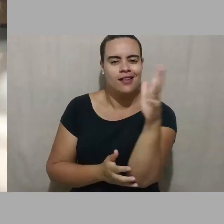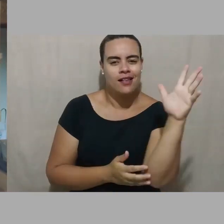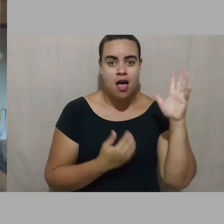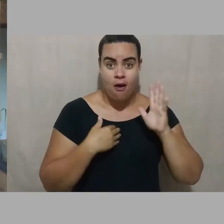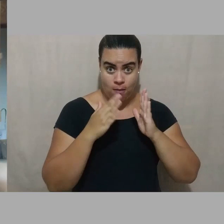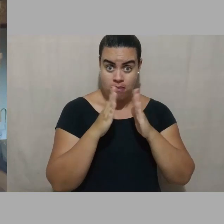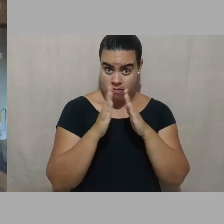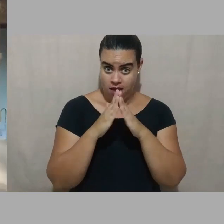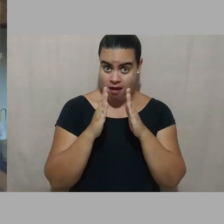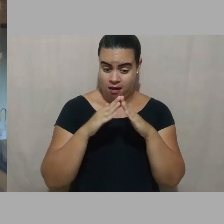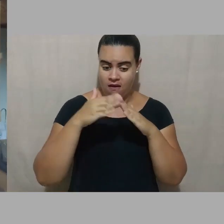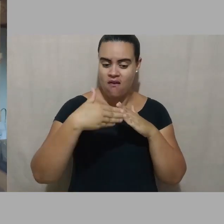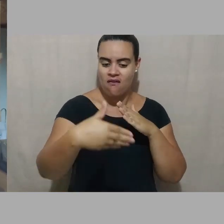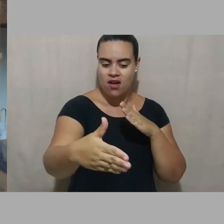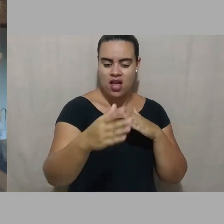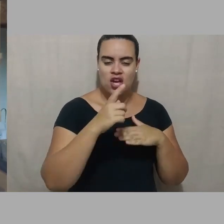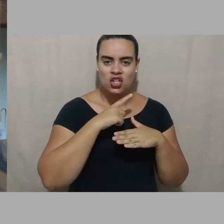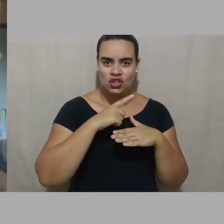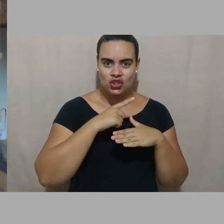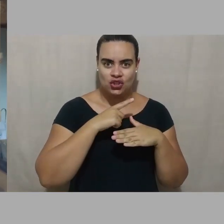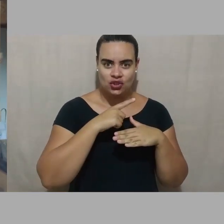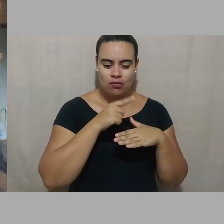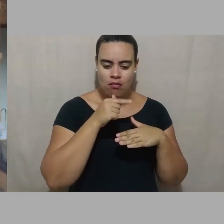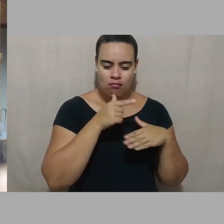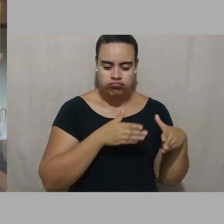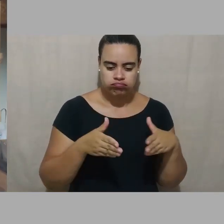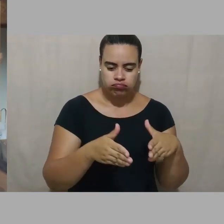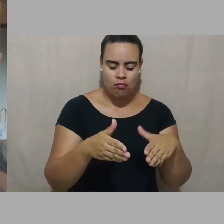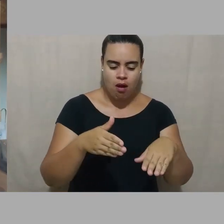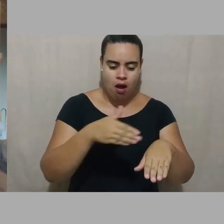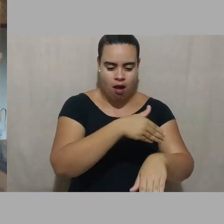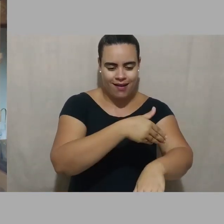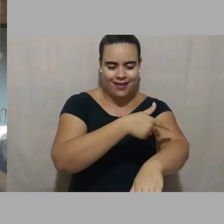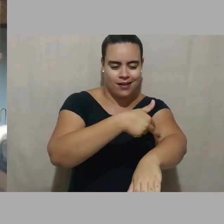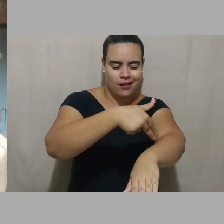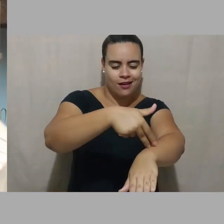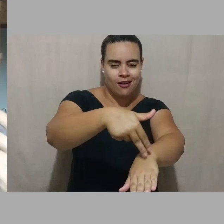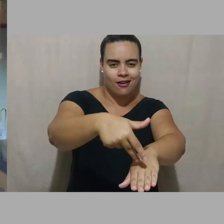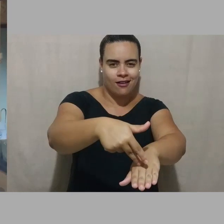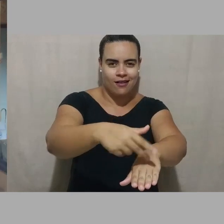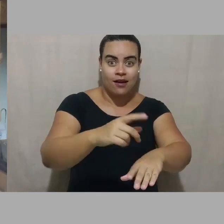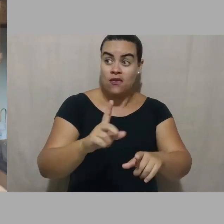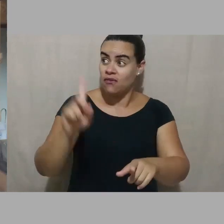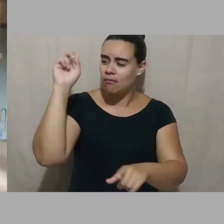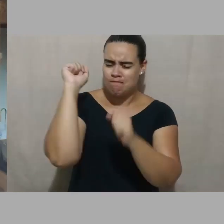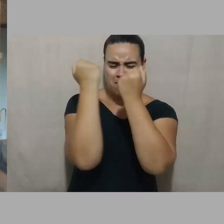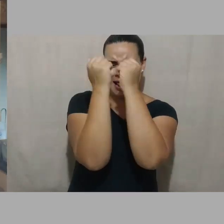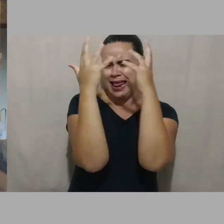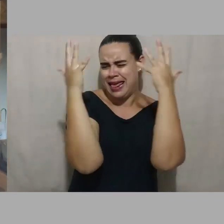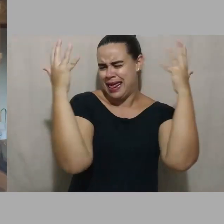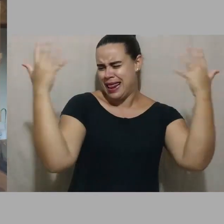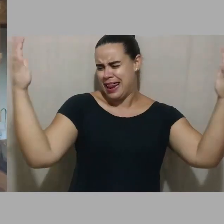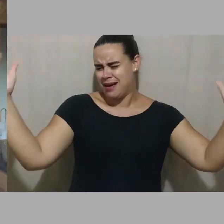A frente da minha casa tinha uma ponte e atrás da minha casa tinha uma floresta